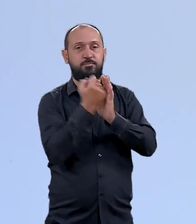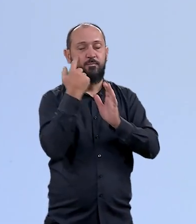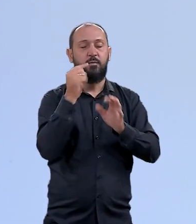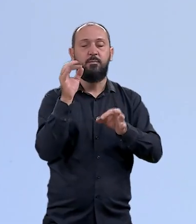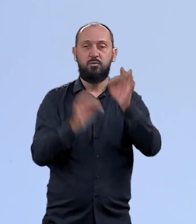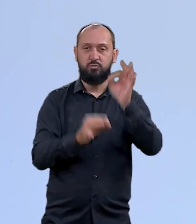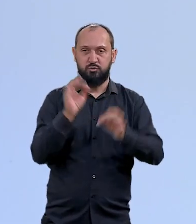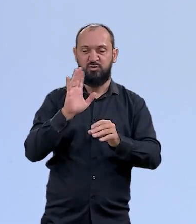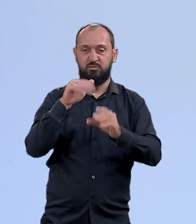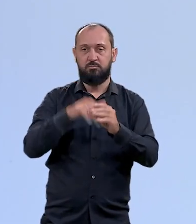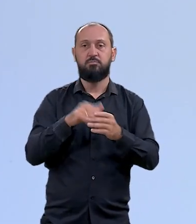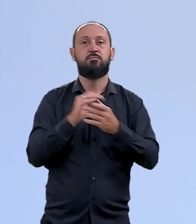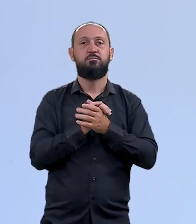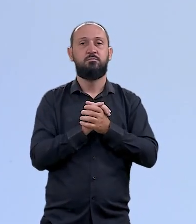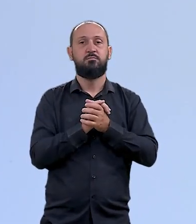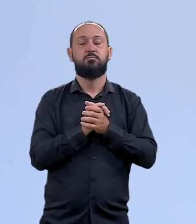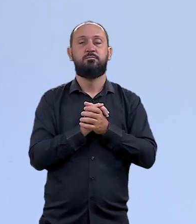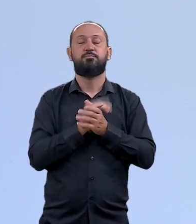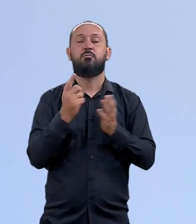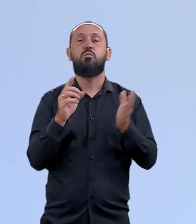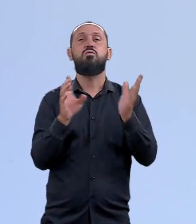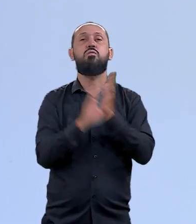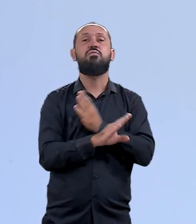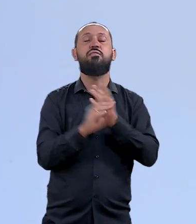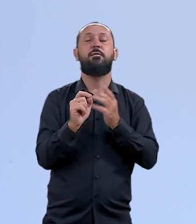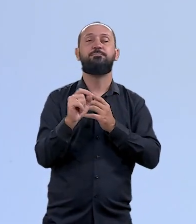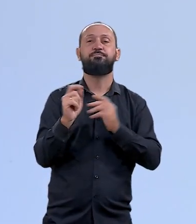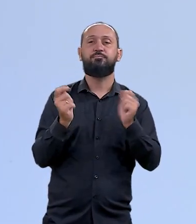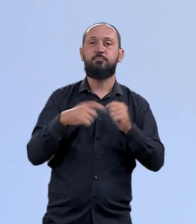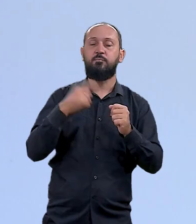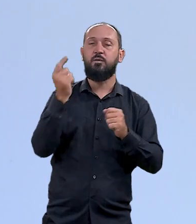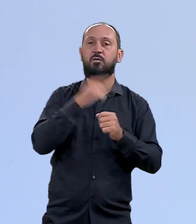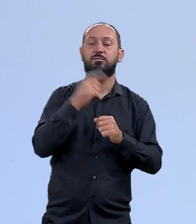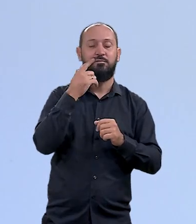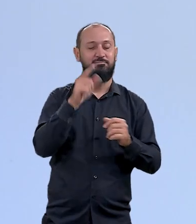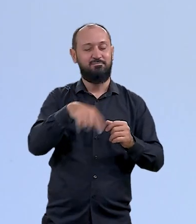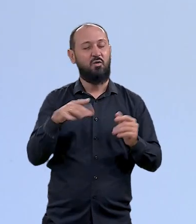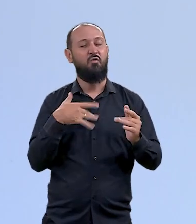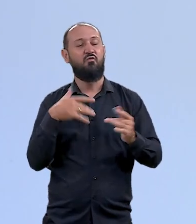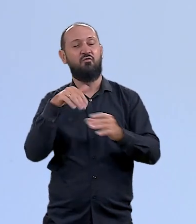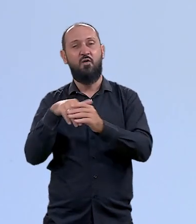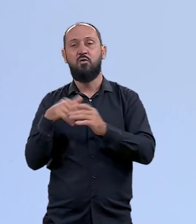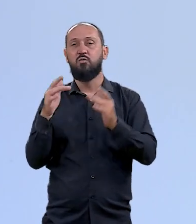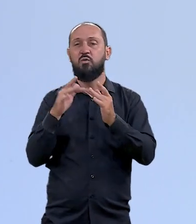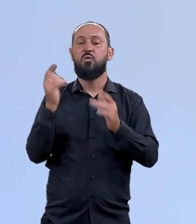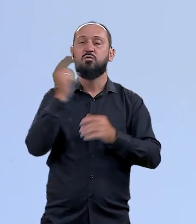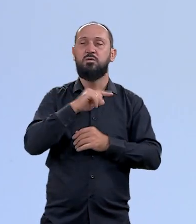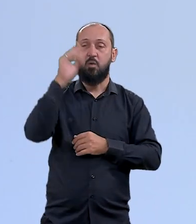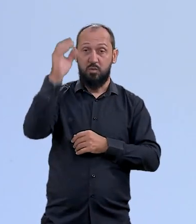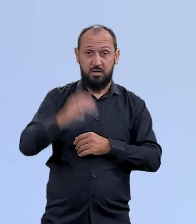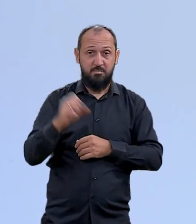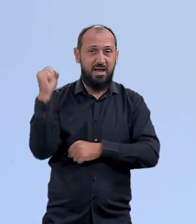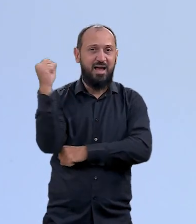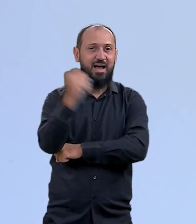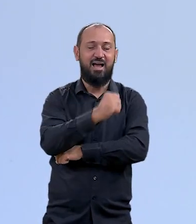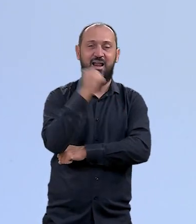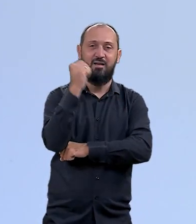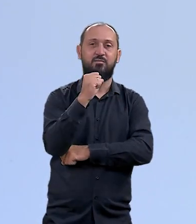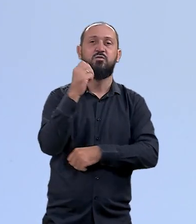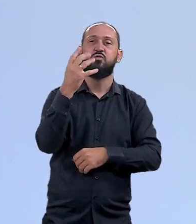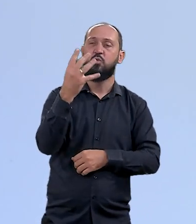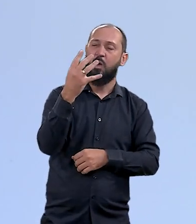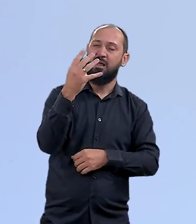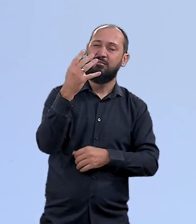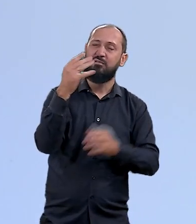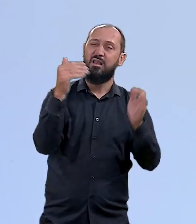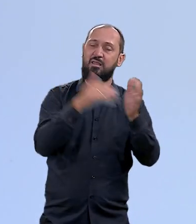eleitorais mais comuns que existem são o de transporte irregular de eleitor, que é um crime que no dia da eleição, na véspera e no dia da